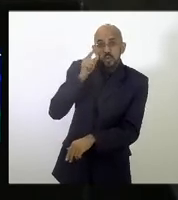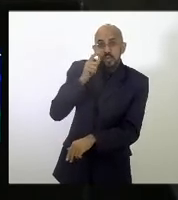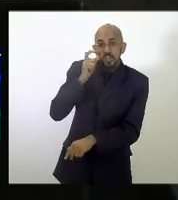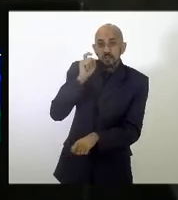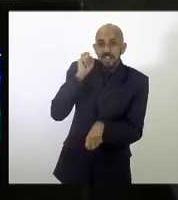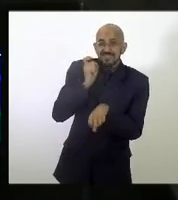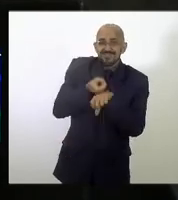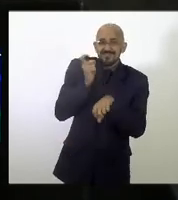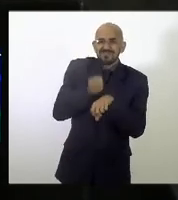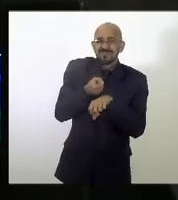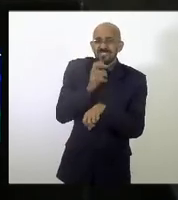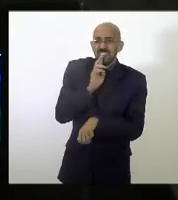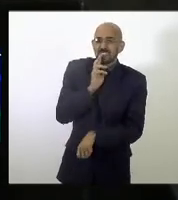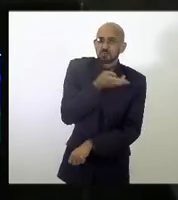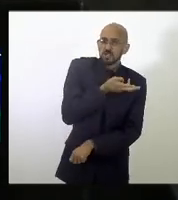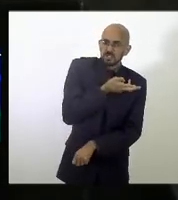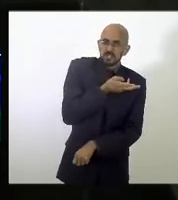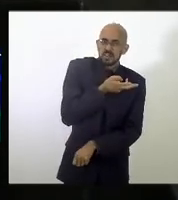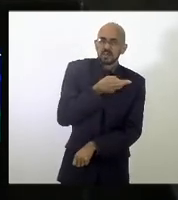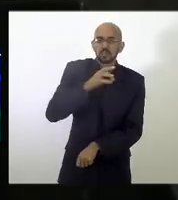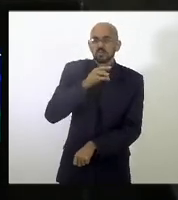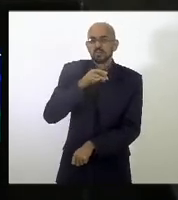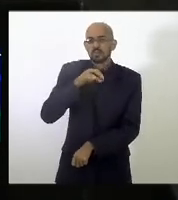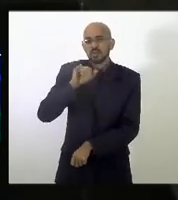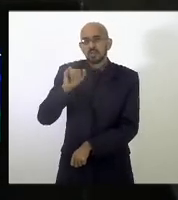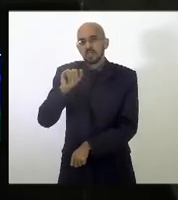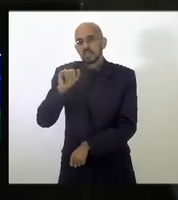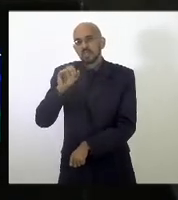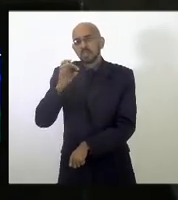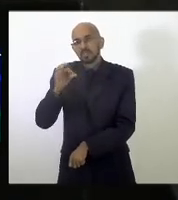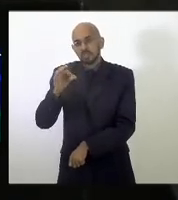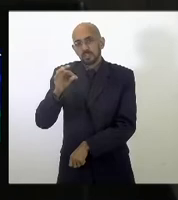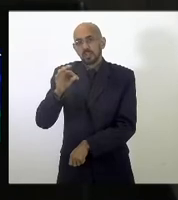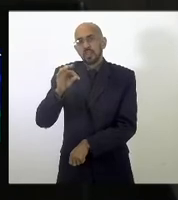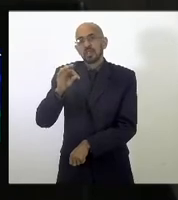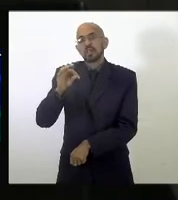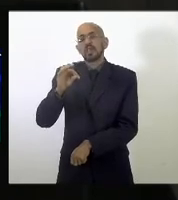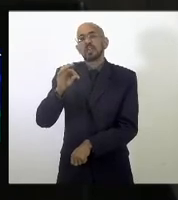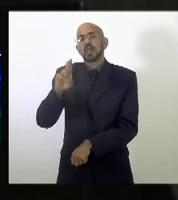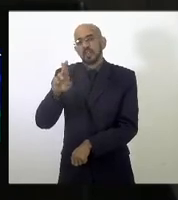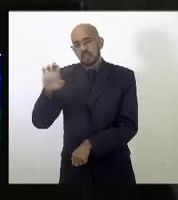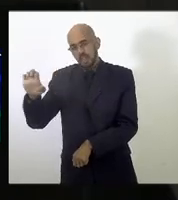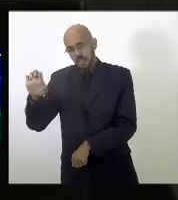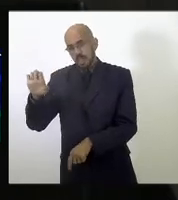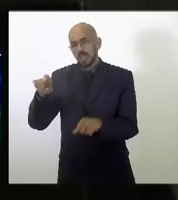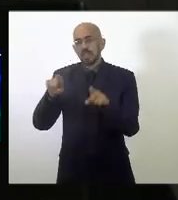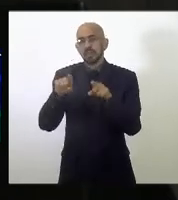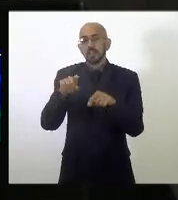resposta, quer seja do Tribunal Superior Eleitoral, quer seja